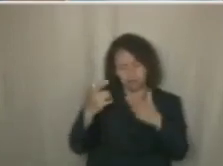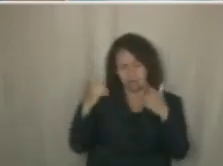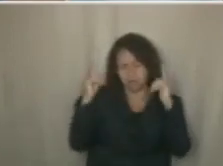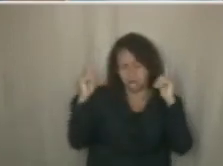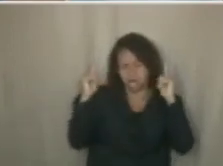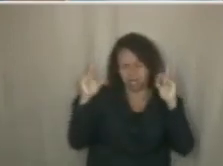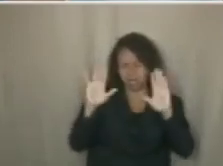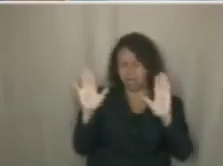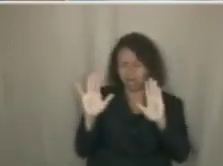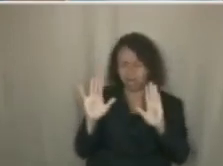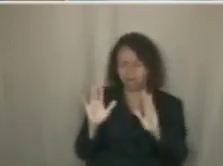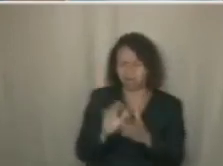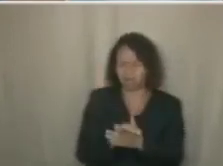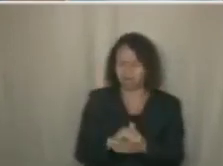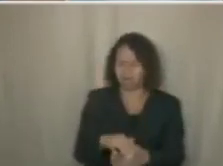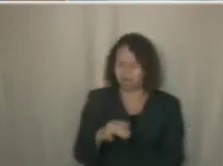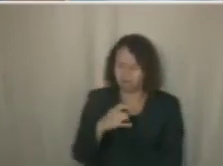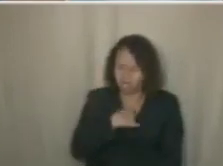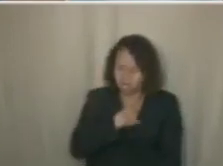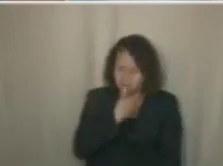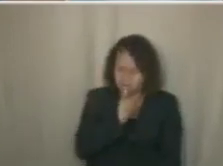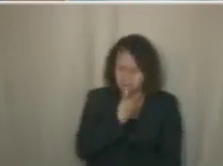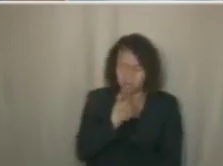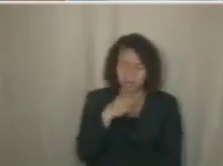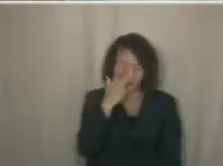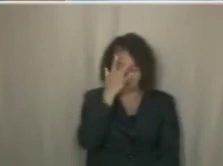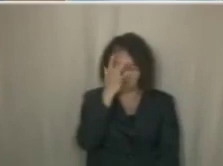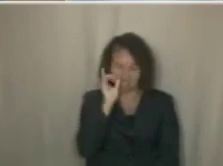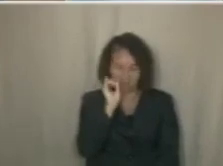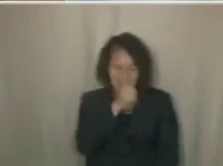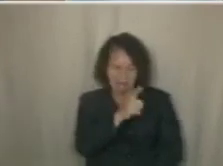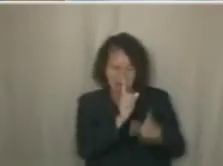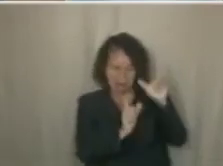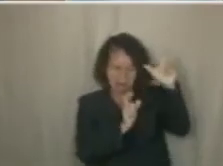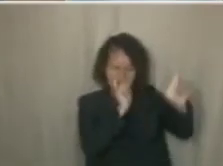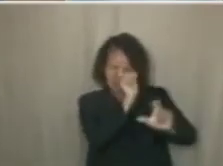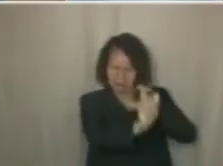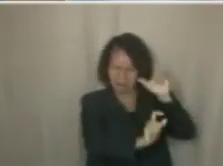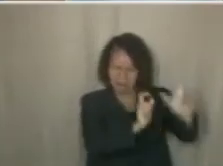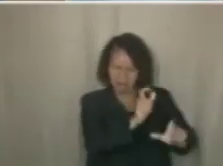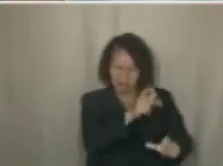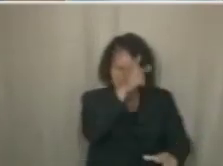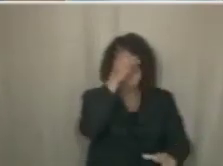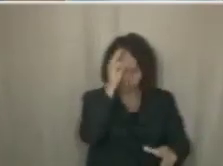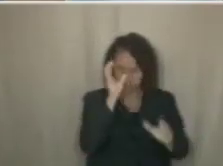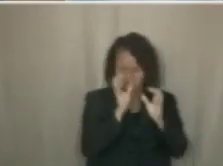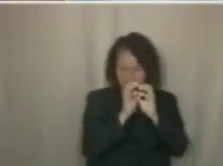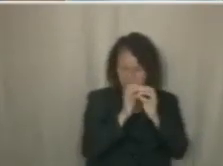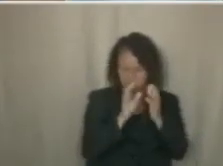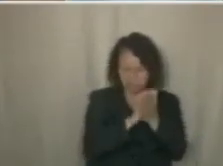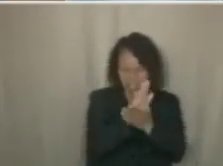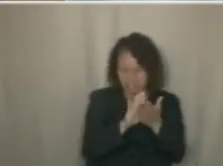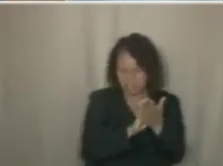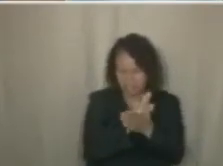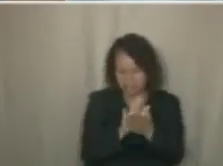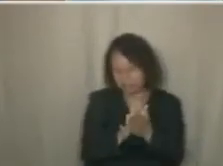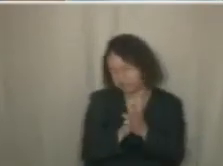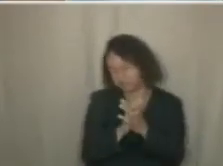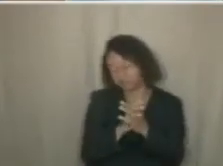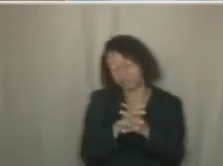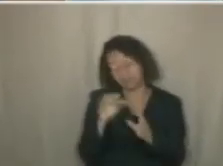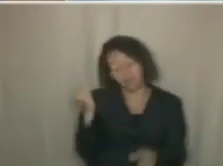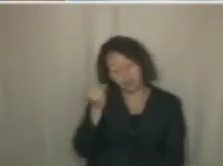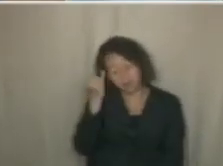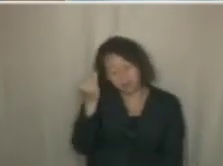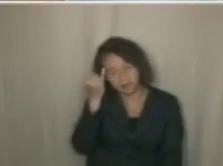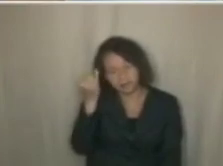o quanto pior melhor é muito fácil querer apontar o dedo e dizer que a Prefeitura do Recife não tem feito a parte dela então é importante